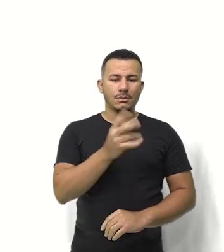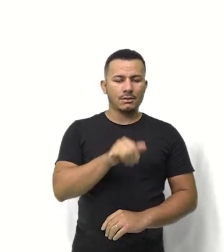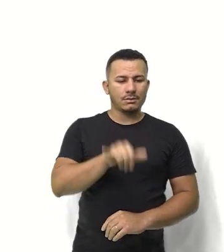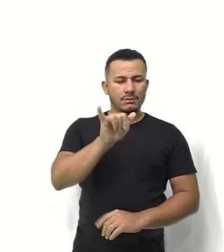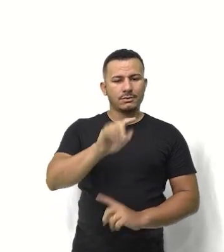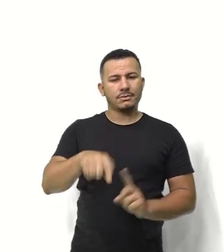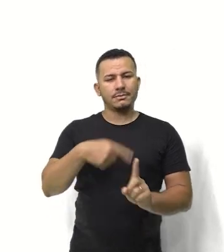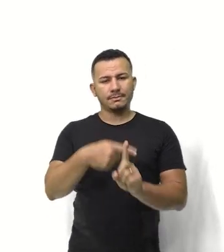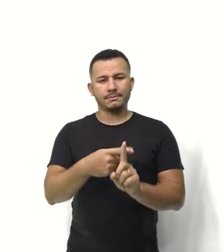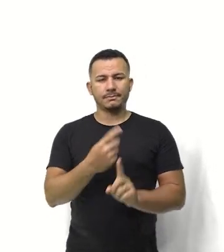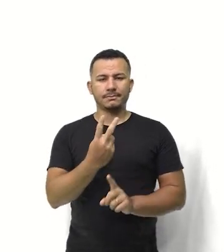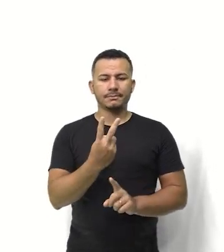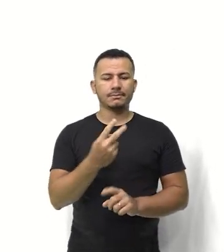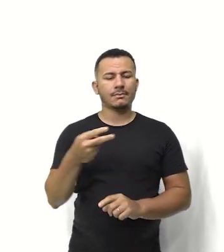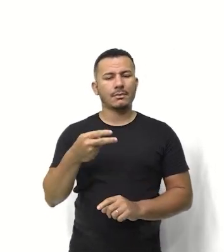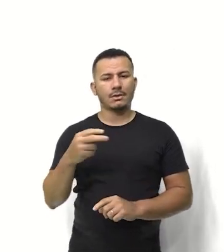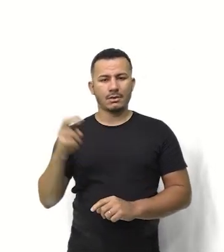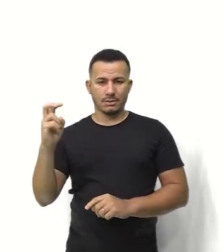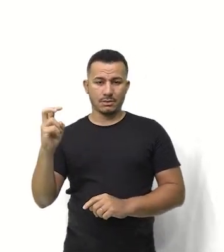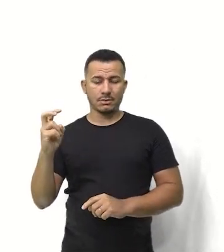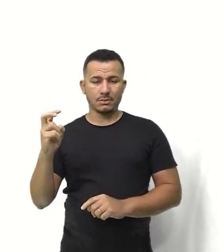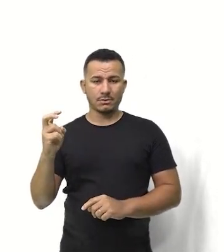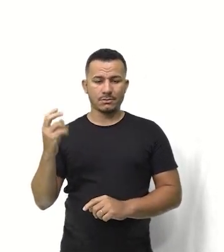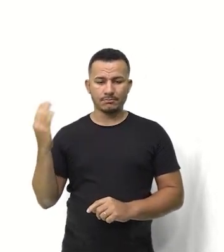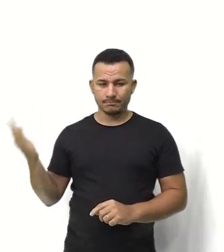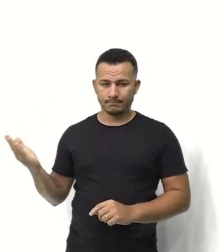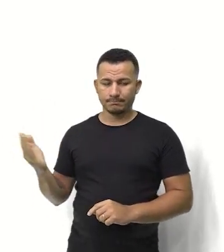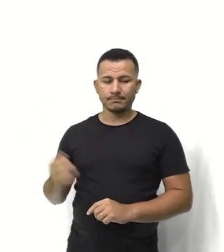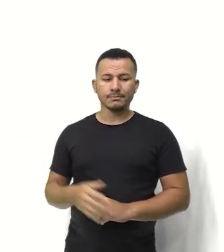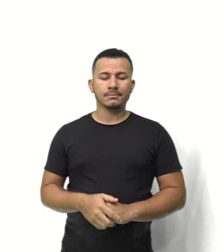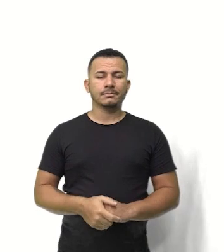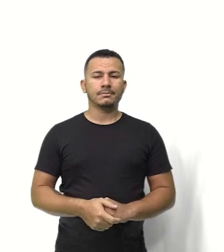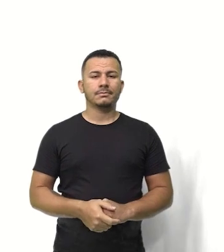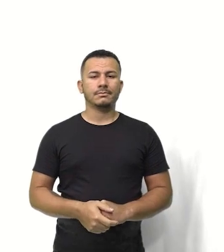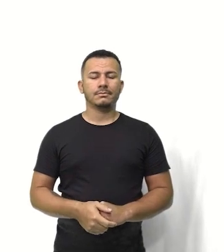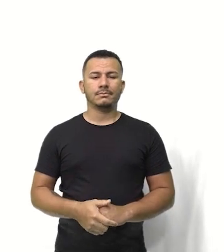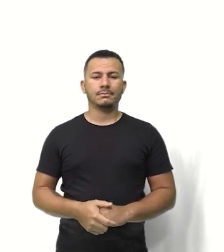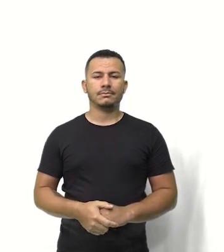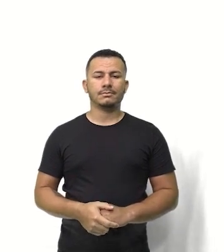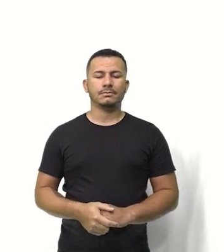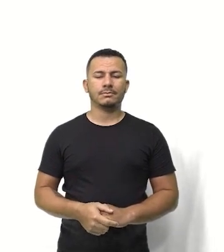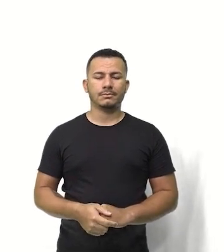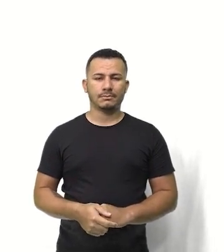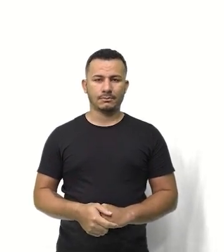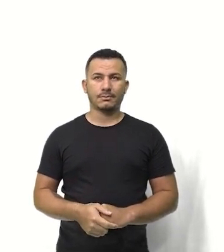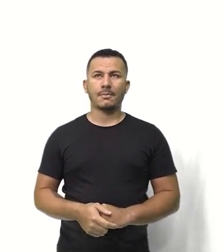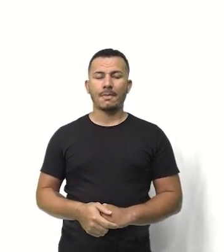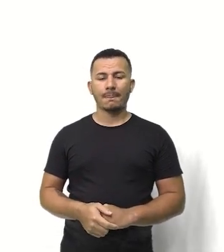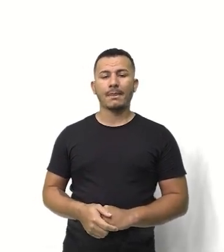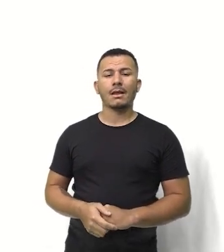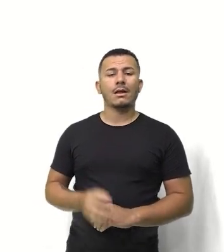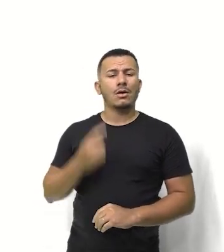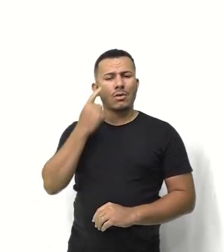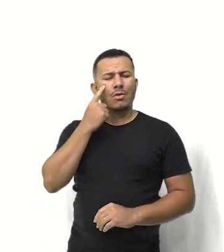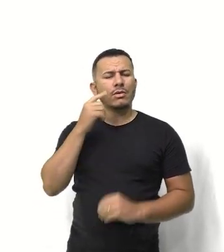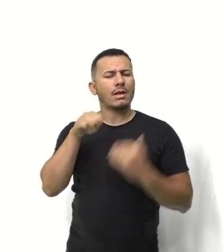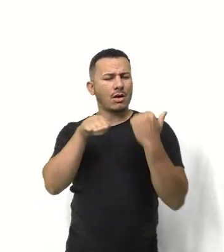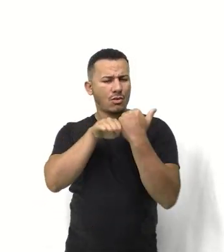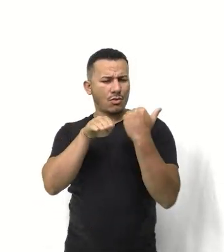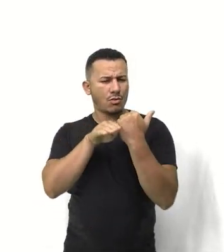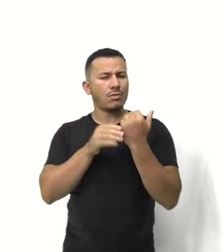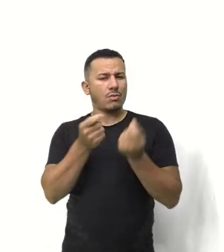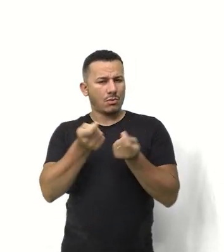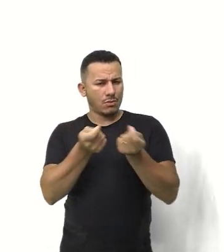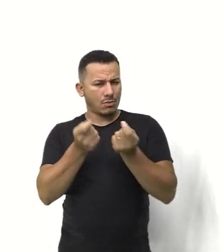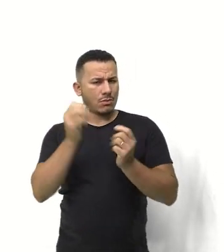mais 3 igual a 5. Beleza? Segunda situação. Observe, vamos tentar